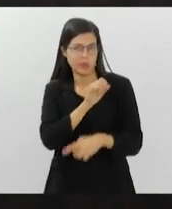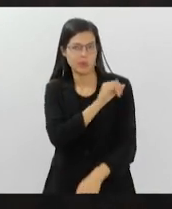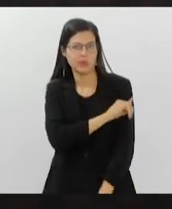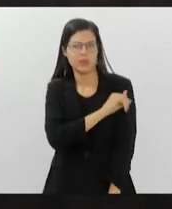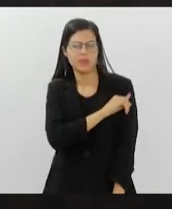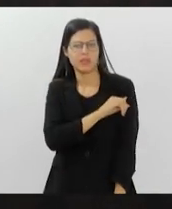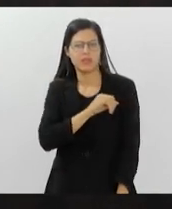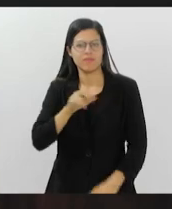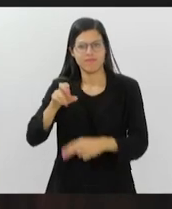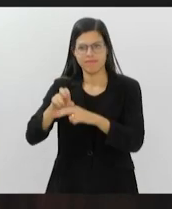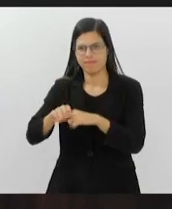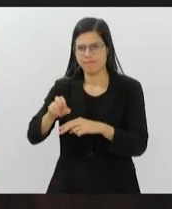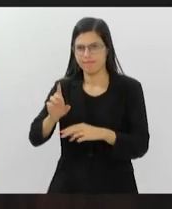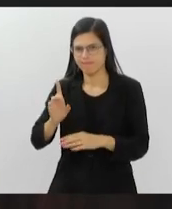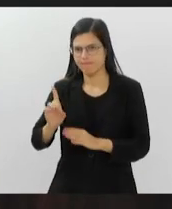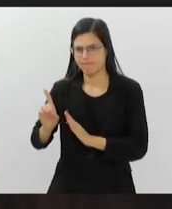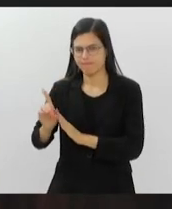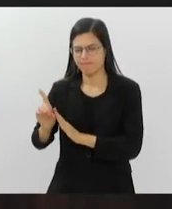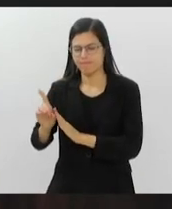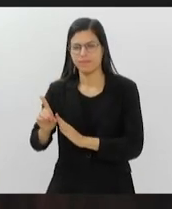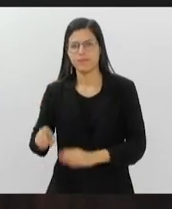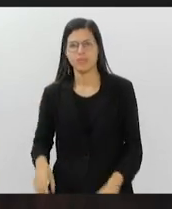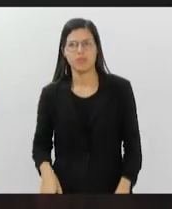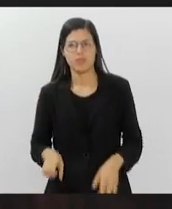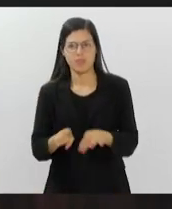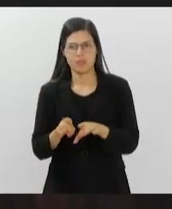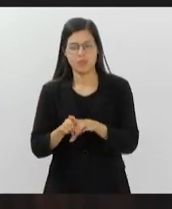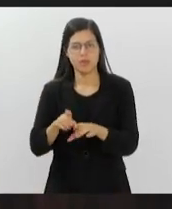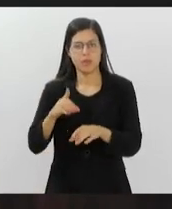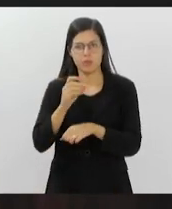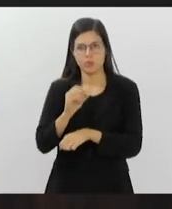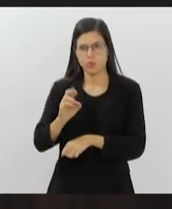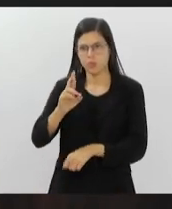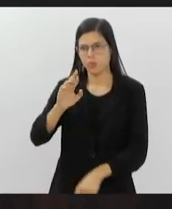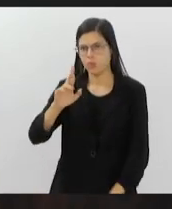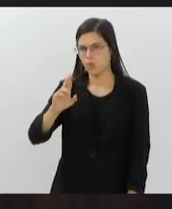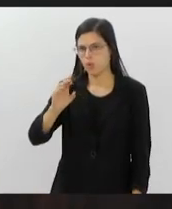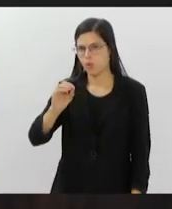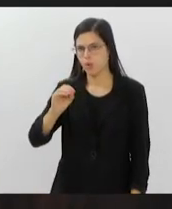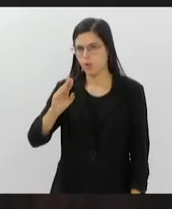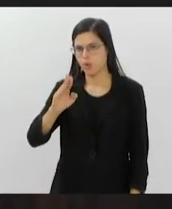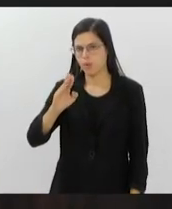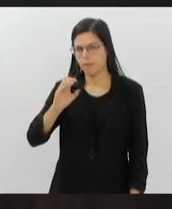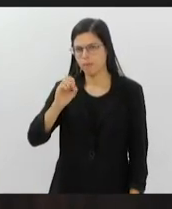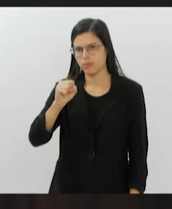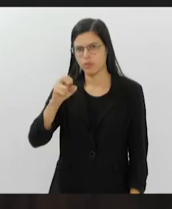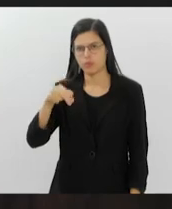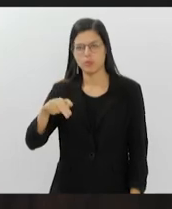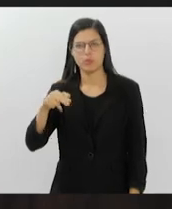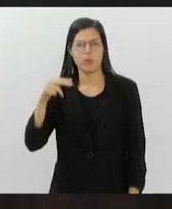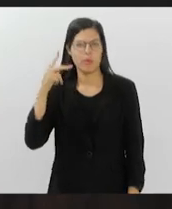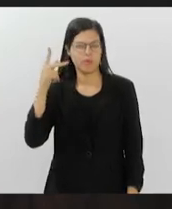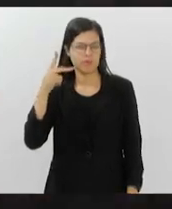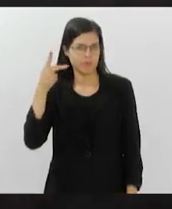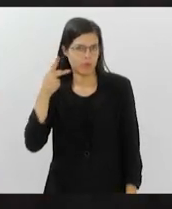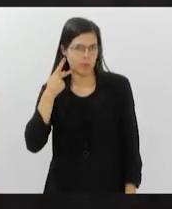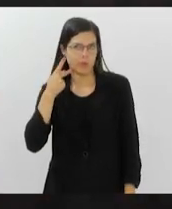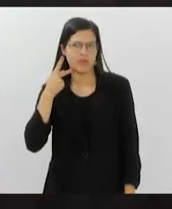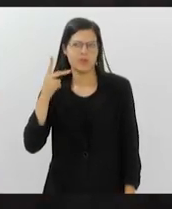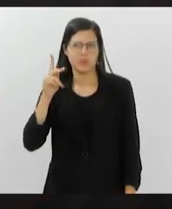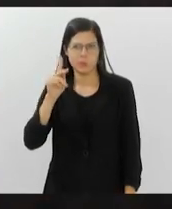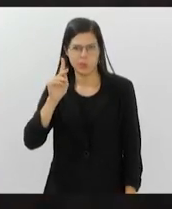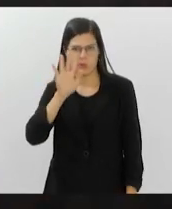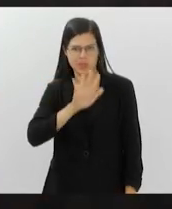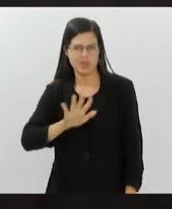Obrigada. E também o doutor Robson Maciel, que é o nosso procurador-geral da Assembleia Legislativa.